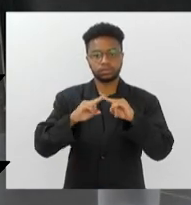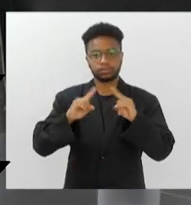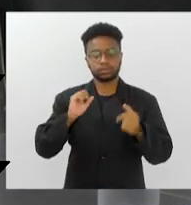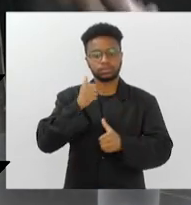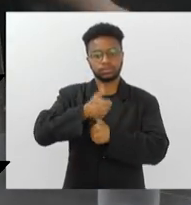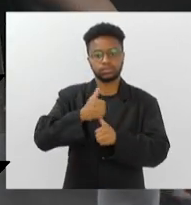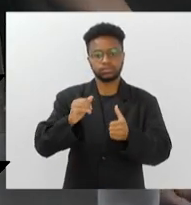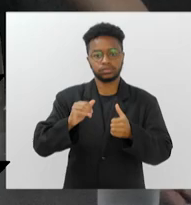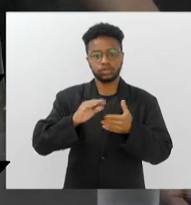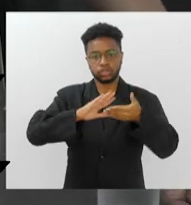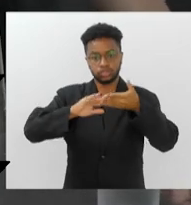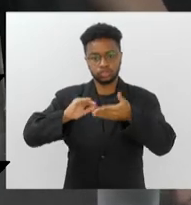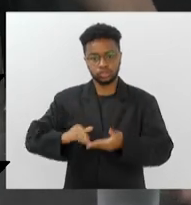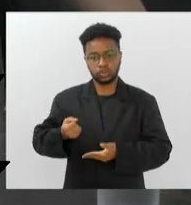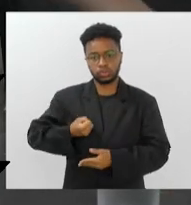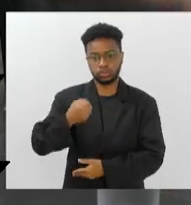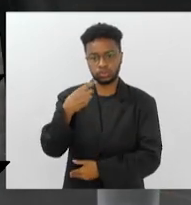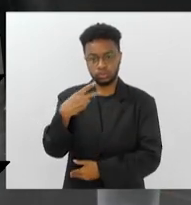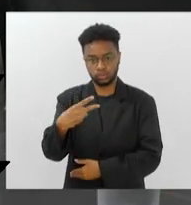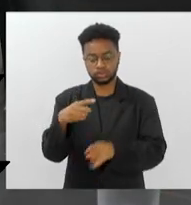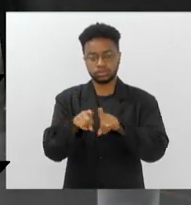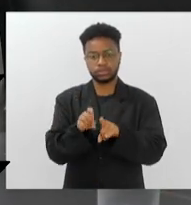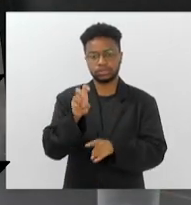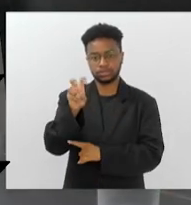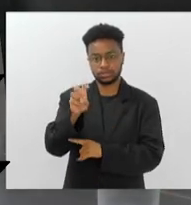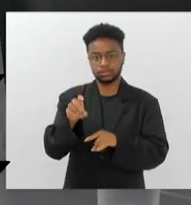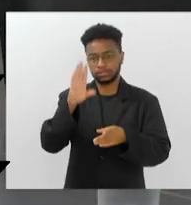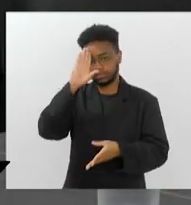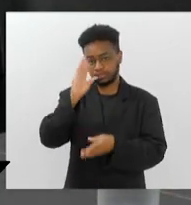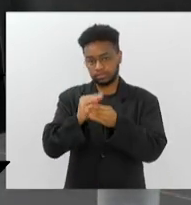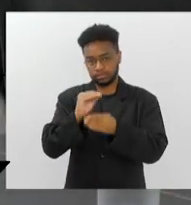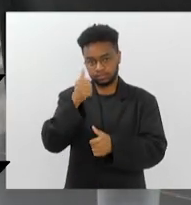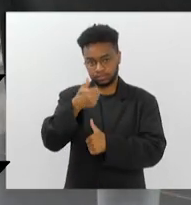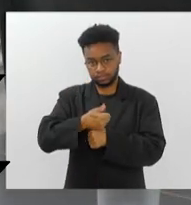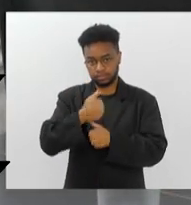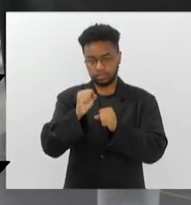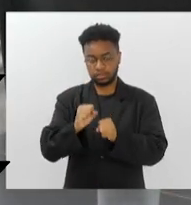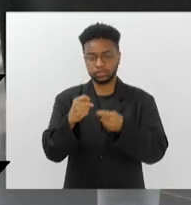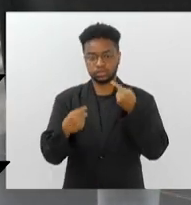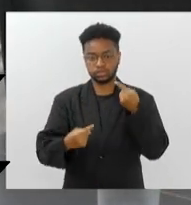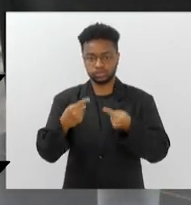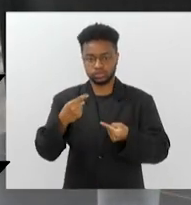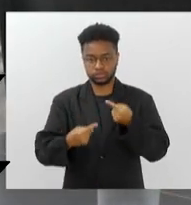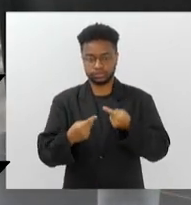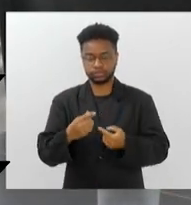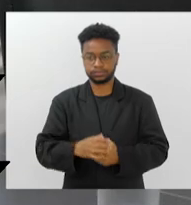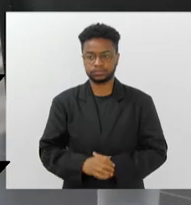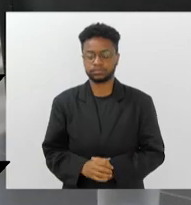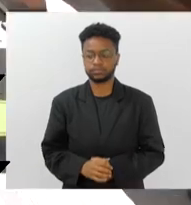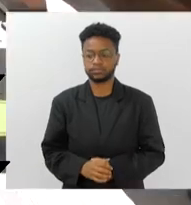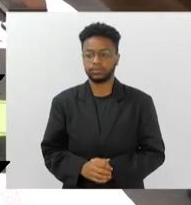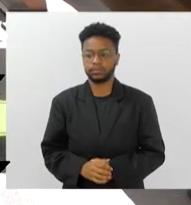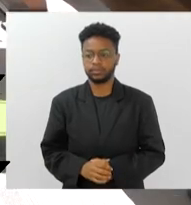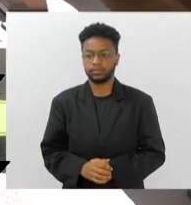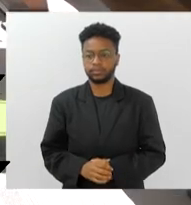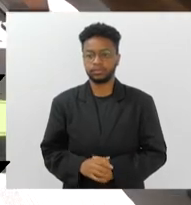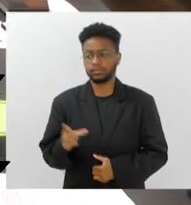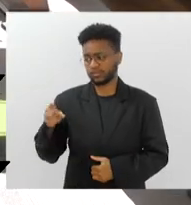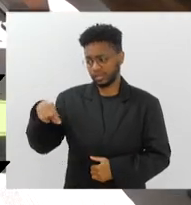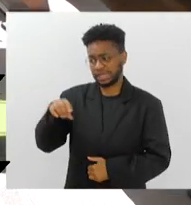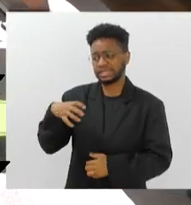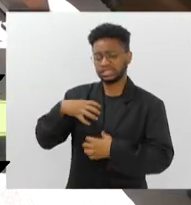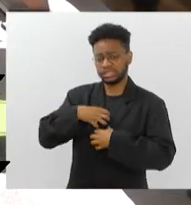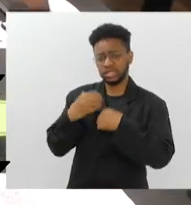emendas 2 e 5 concluindo por substitutivo em discussão Presidente isso vai dar cumada danada